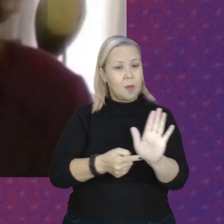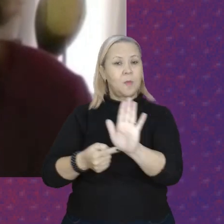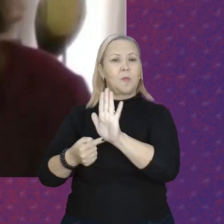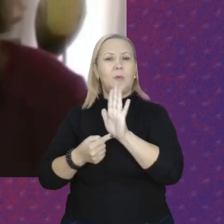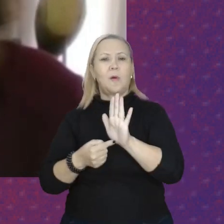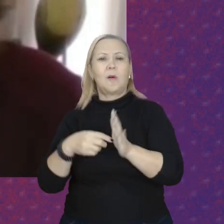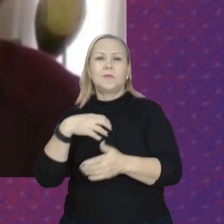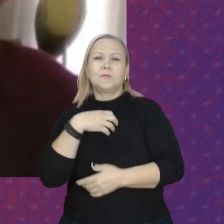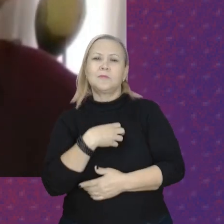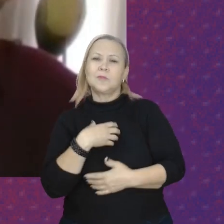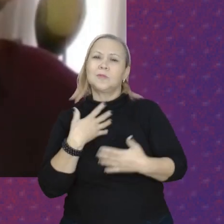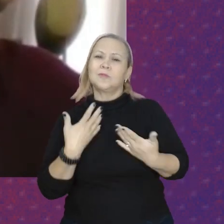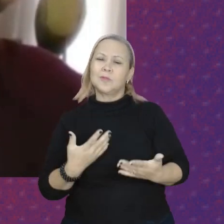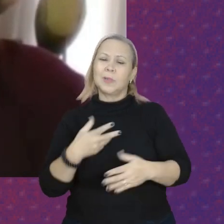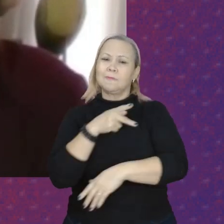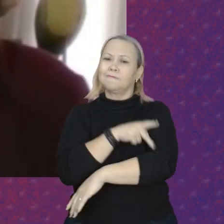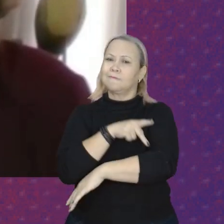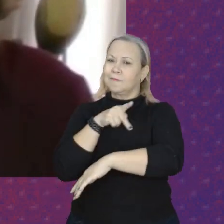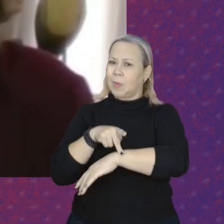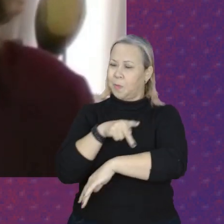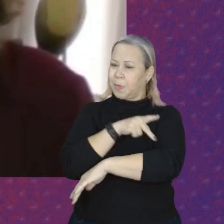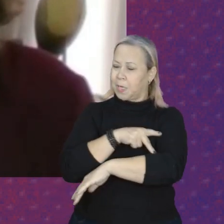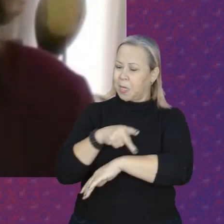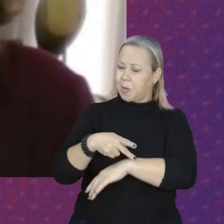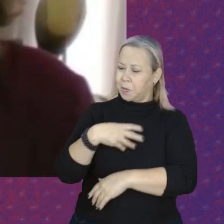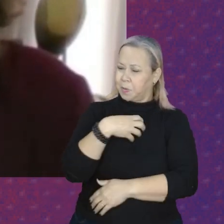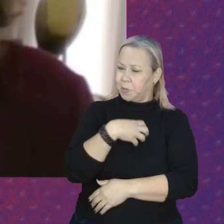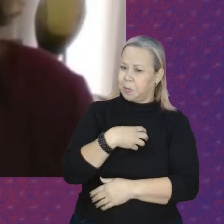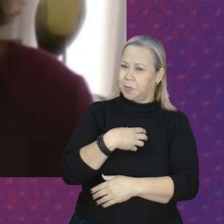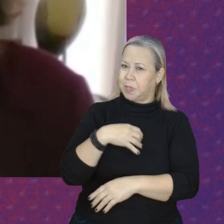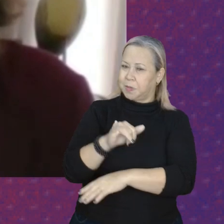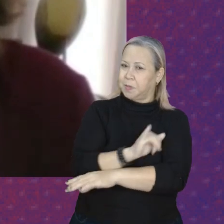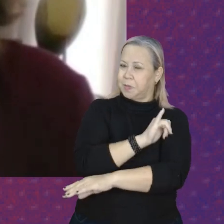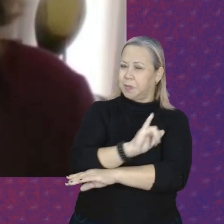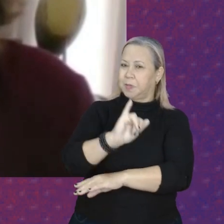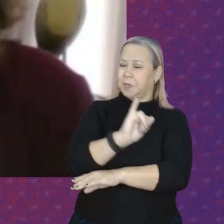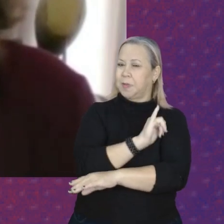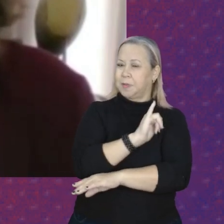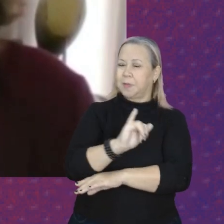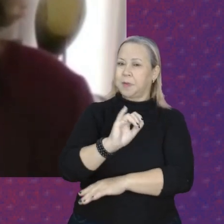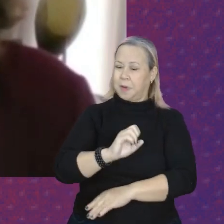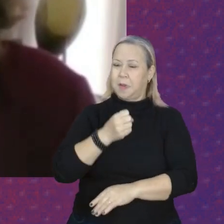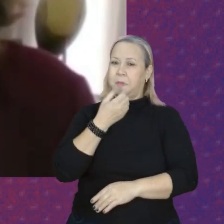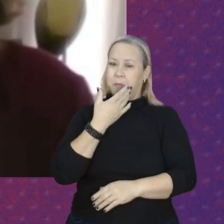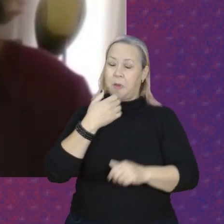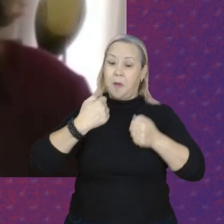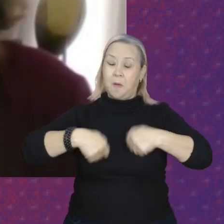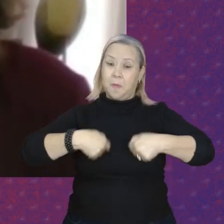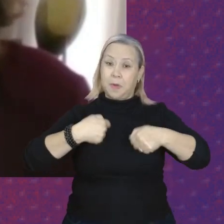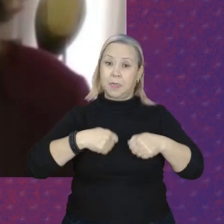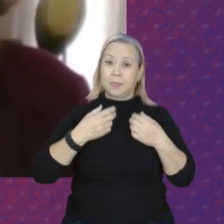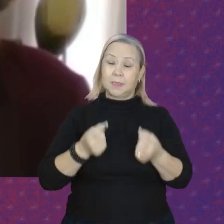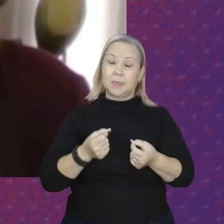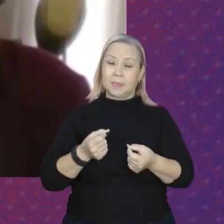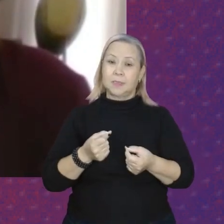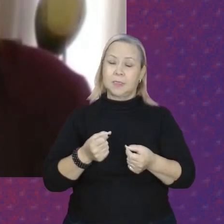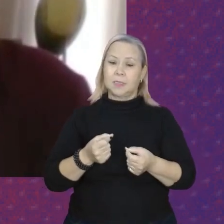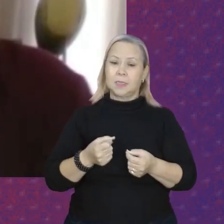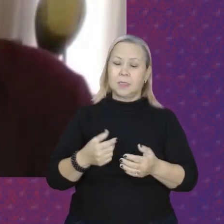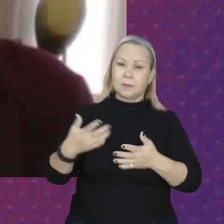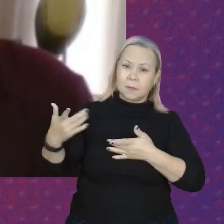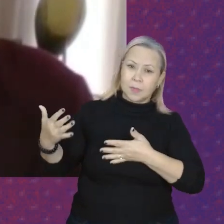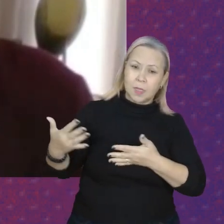tão pedagógica, né? De uma forma tão estratégica, precisa passar, inegavelmente,